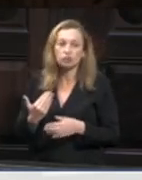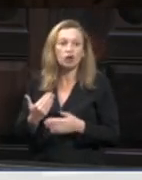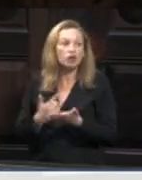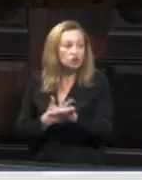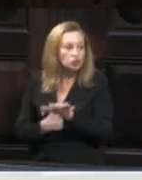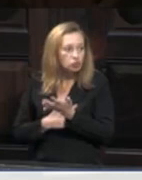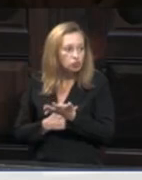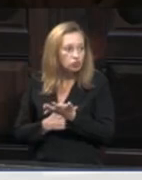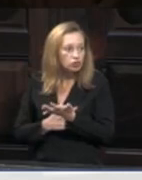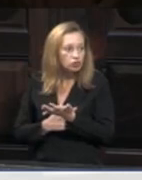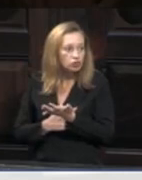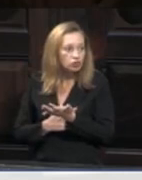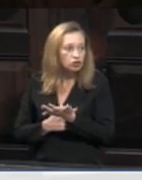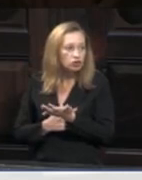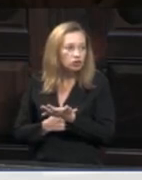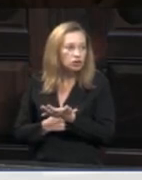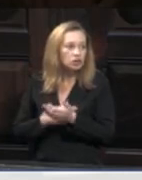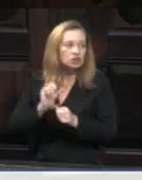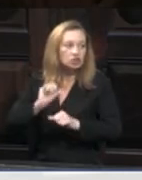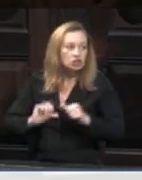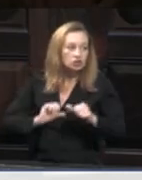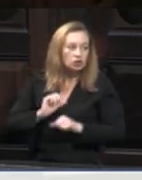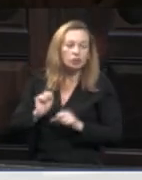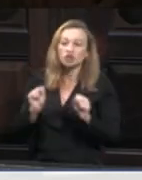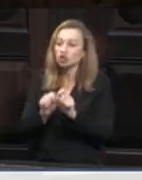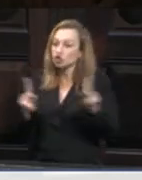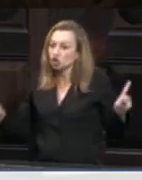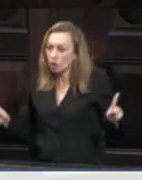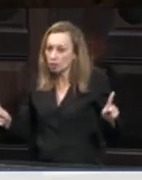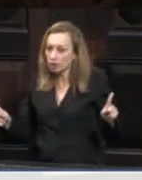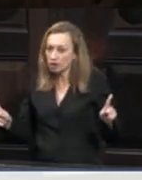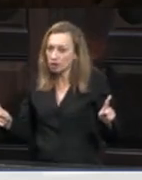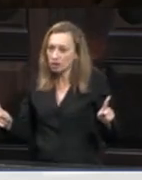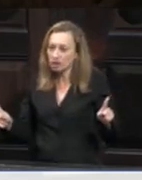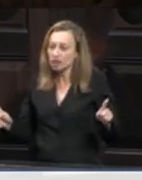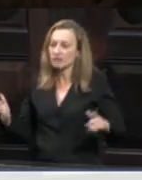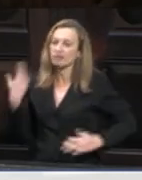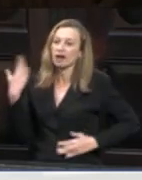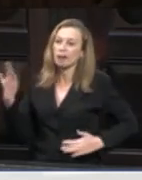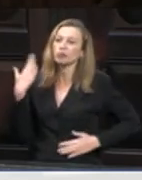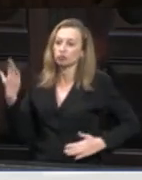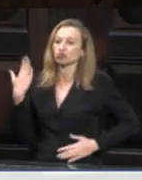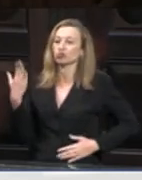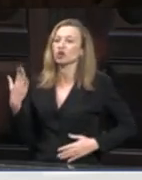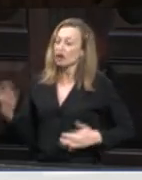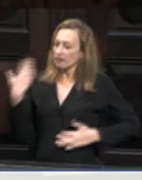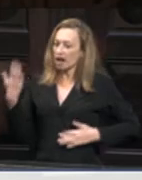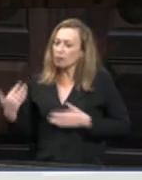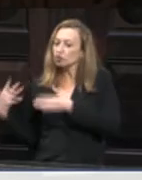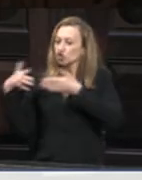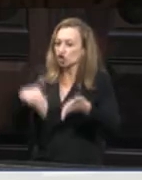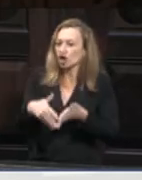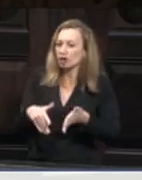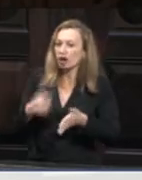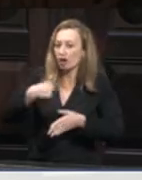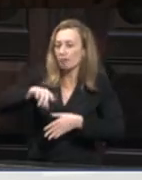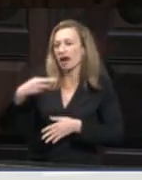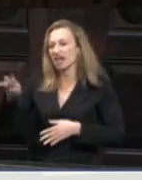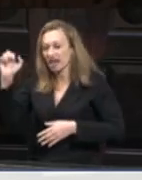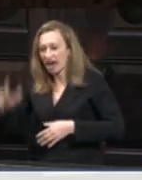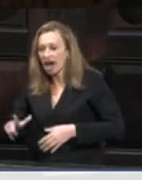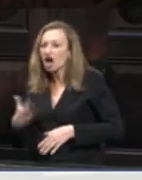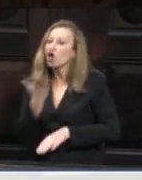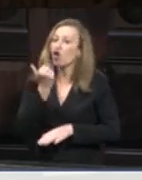transformando num verdadeiro shopping center de vagabundo. Vagabundo chega em Maricá, rouba e vai embora, vindo de